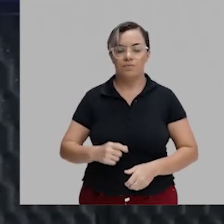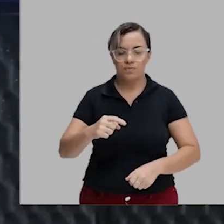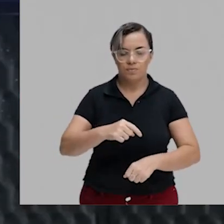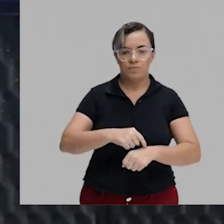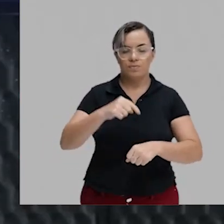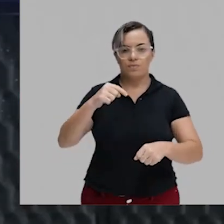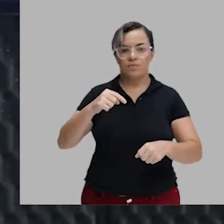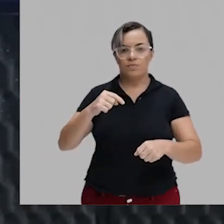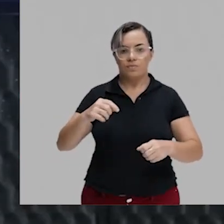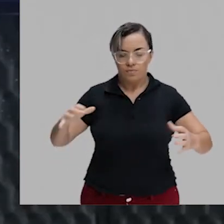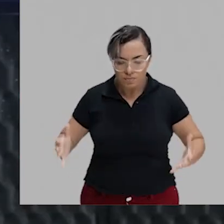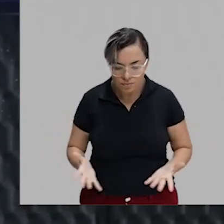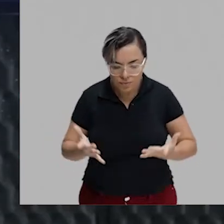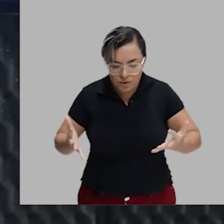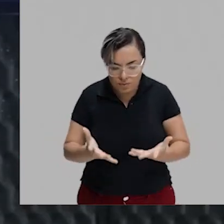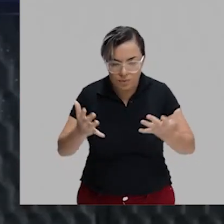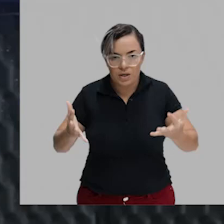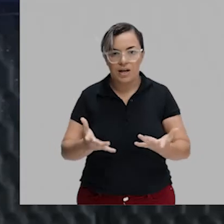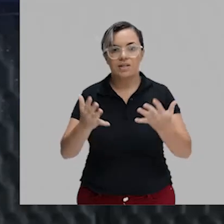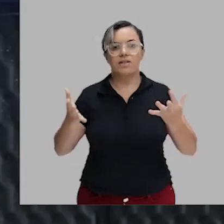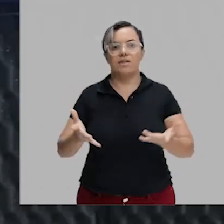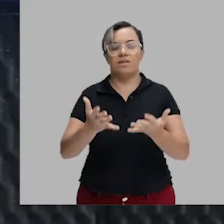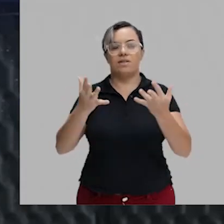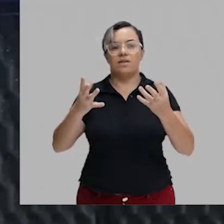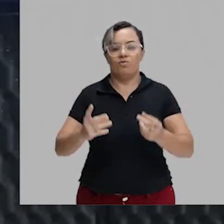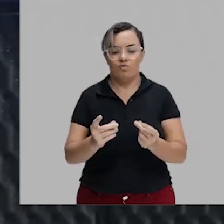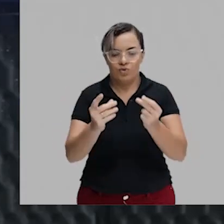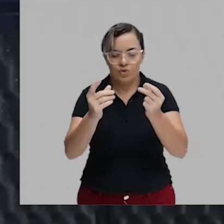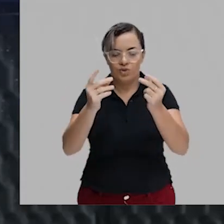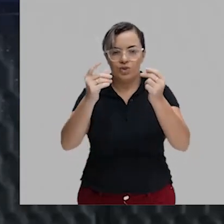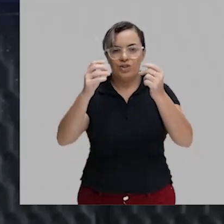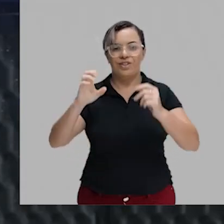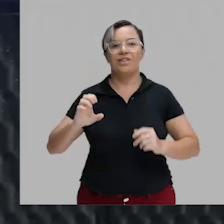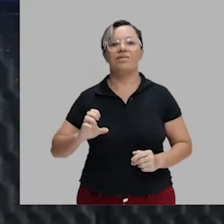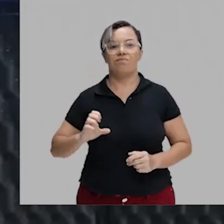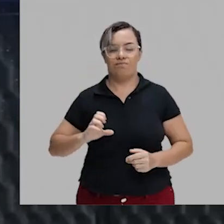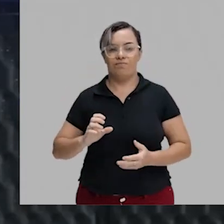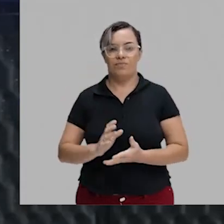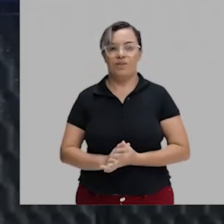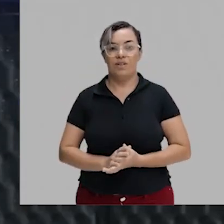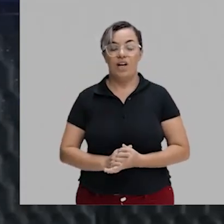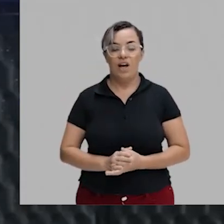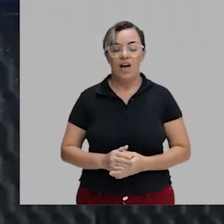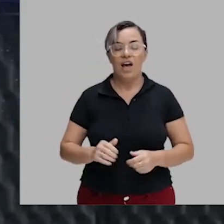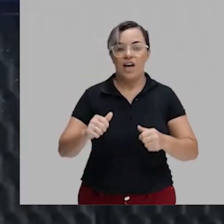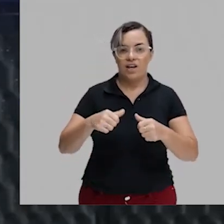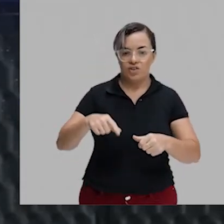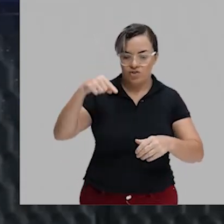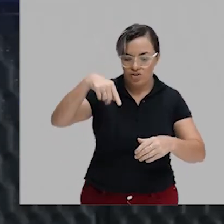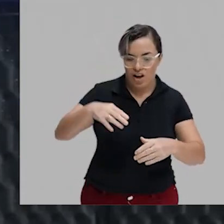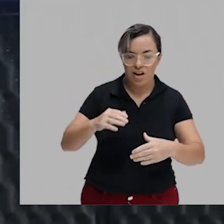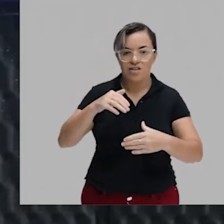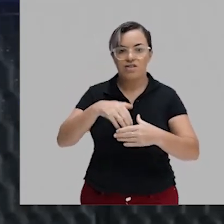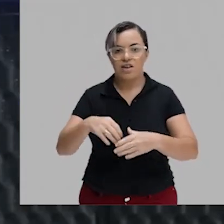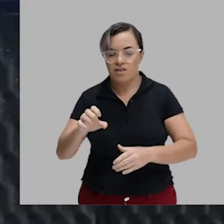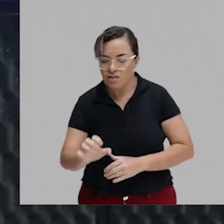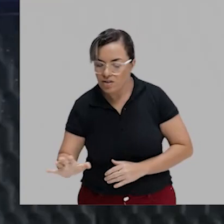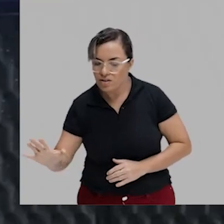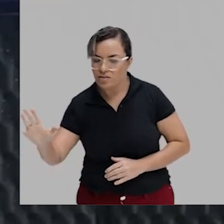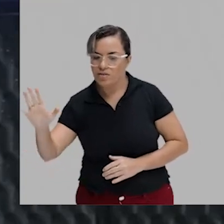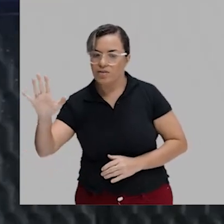a acumulação de riqueza, o mercantilismo está presente na Europa no momento que a riqueza ela